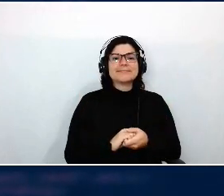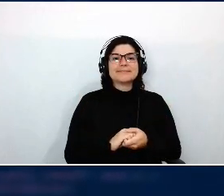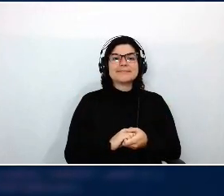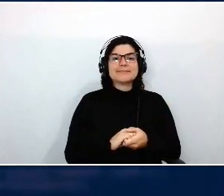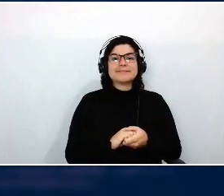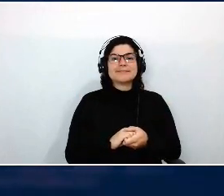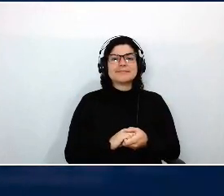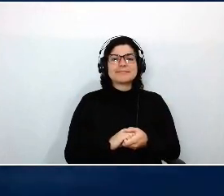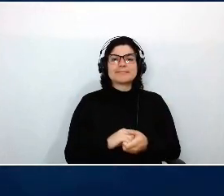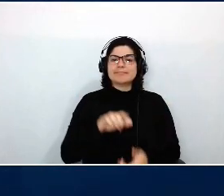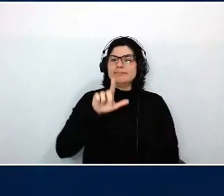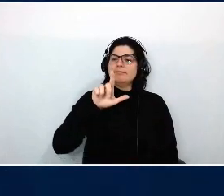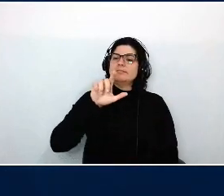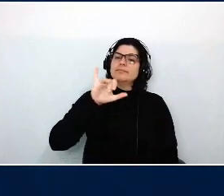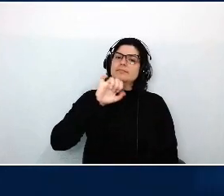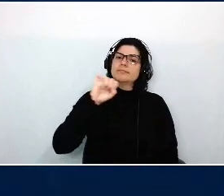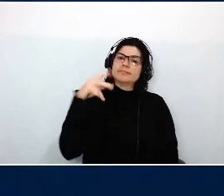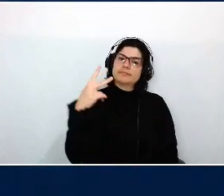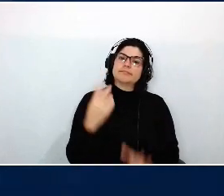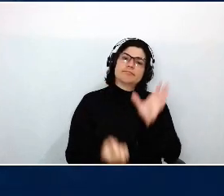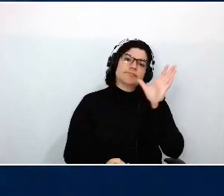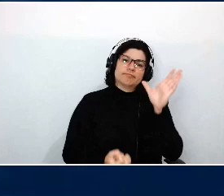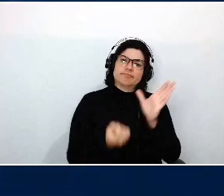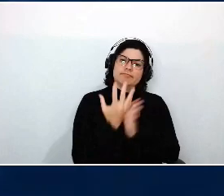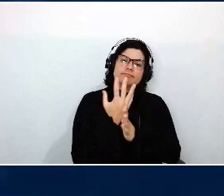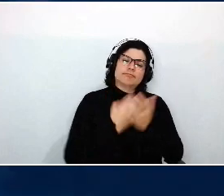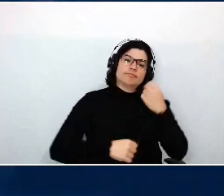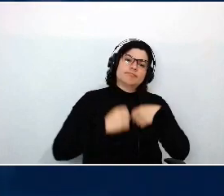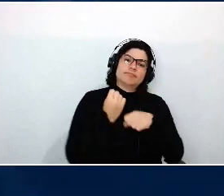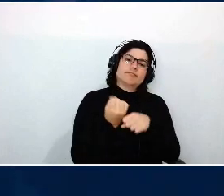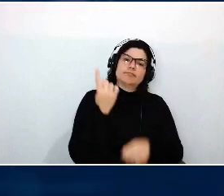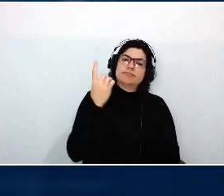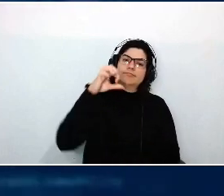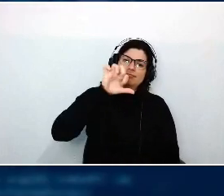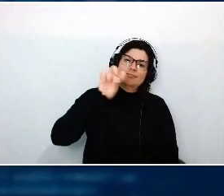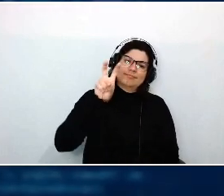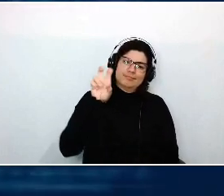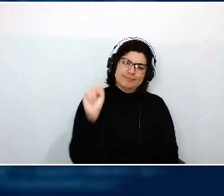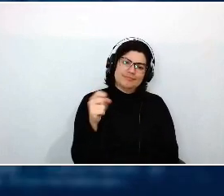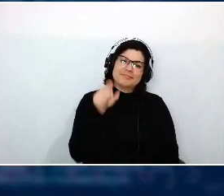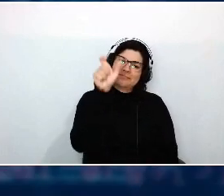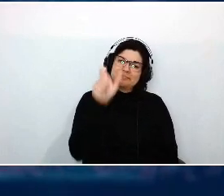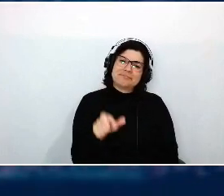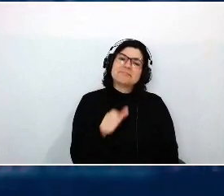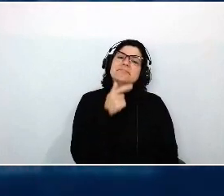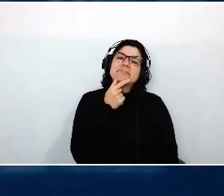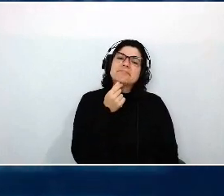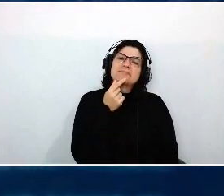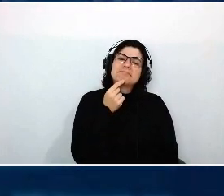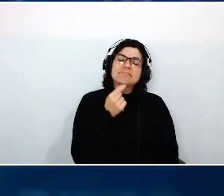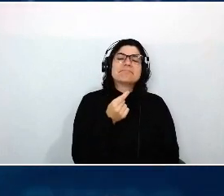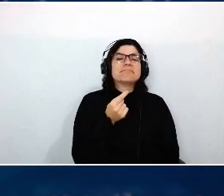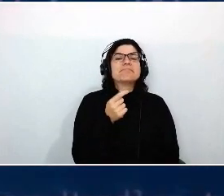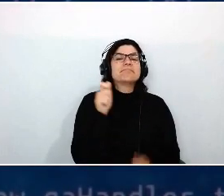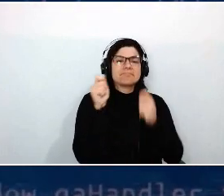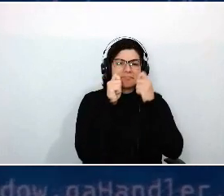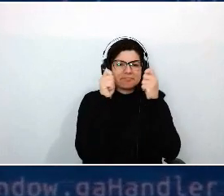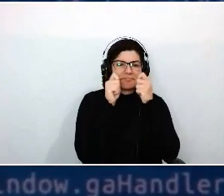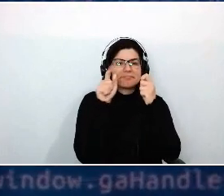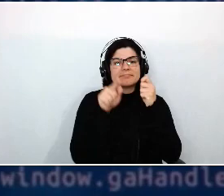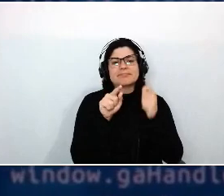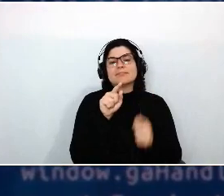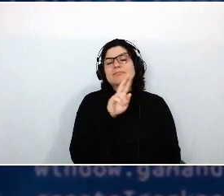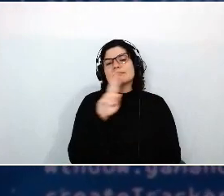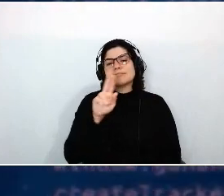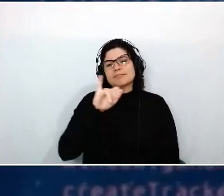O Lisp ele foi inventado em 58 por esse carinha, essa figura simpática, né? Essa fotinha tá muito legal. Ele é o John McCarthy e a